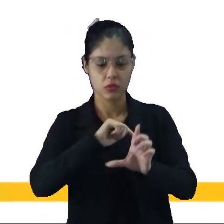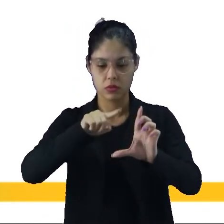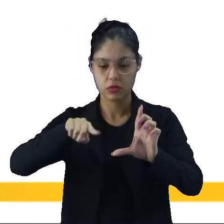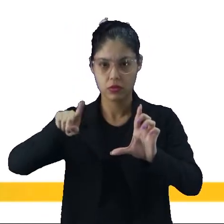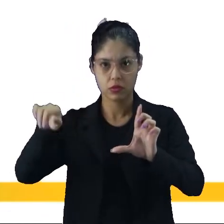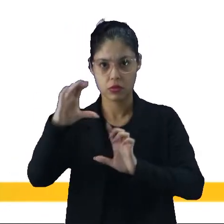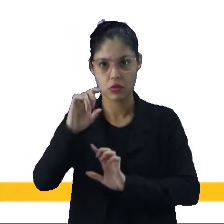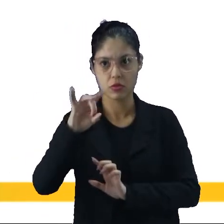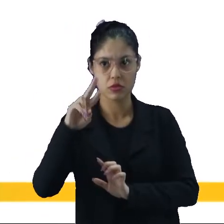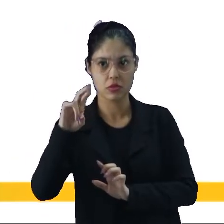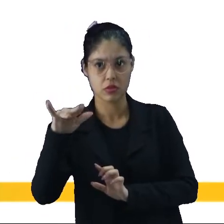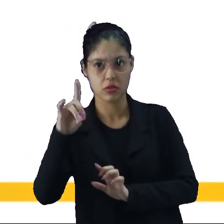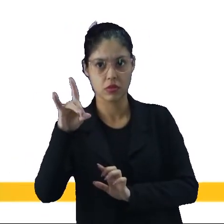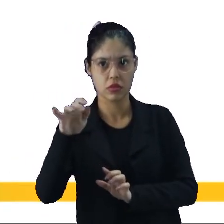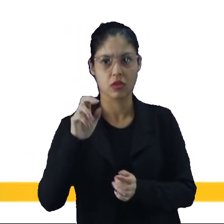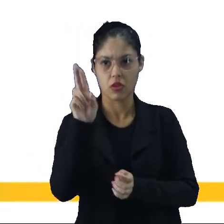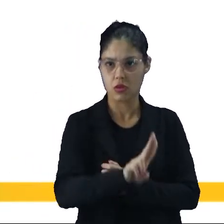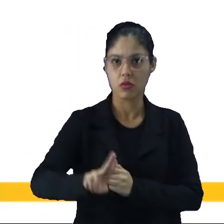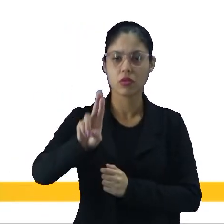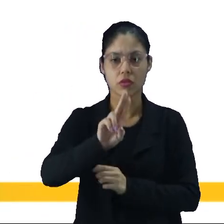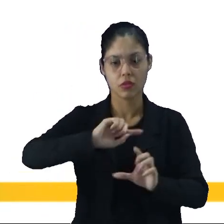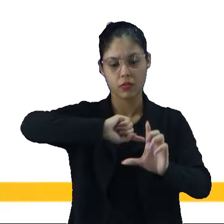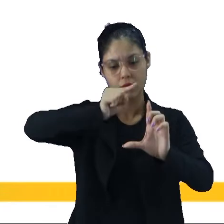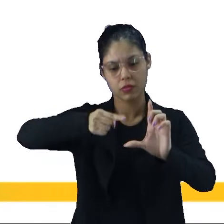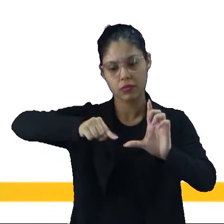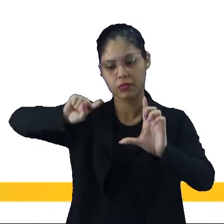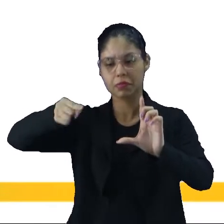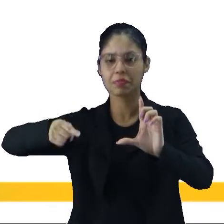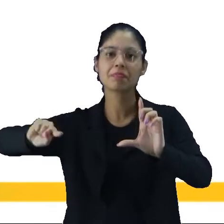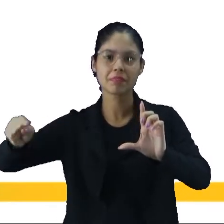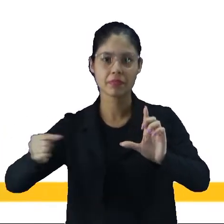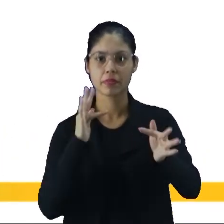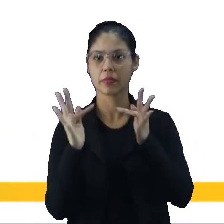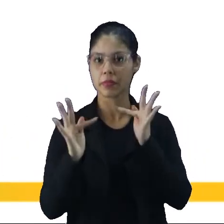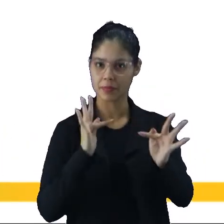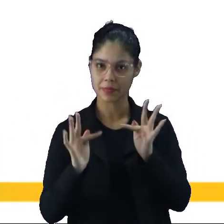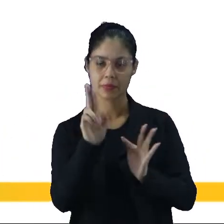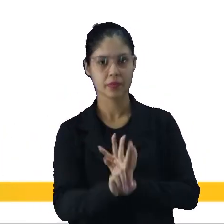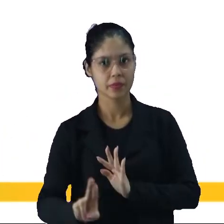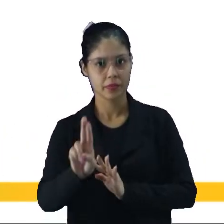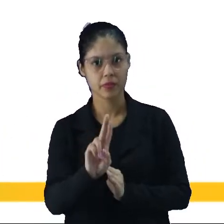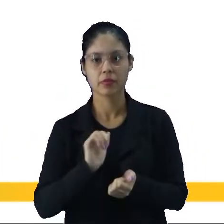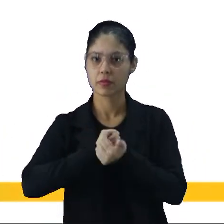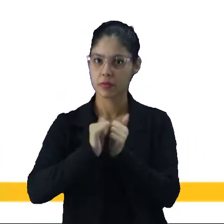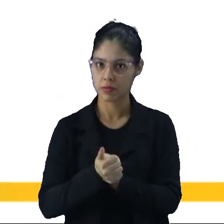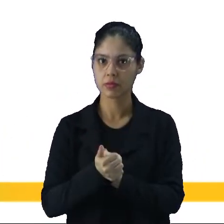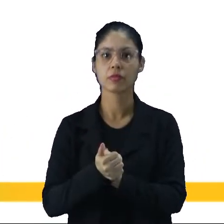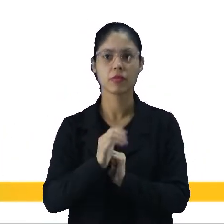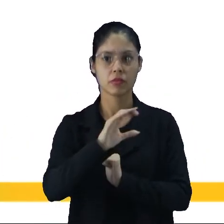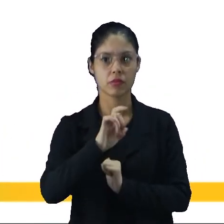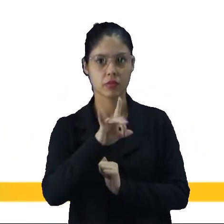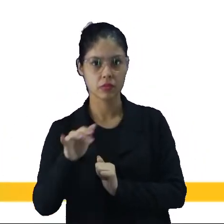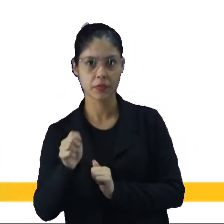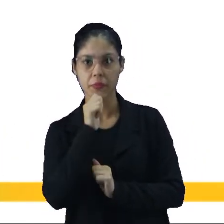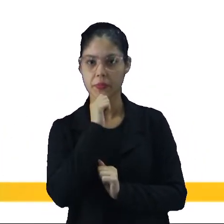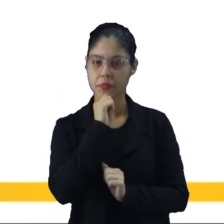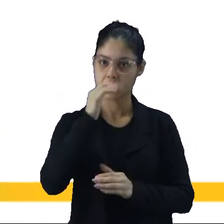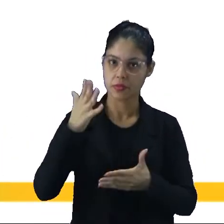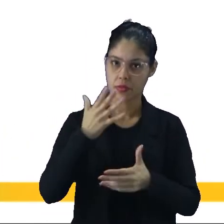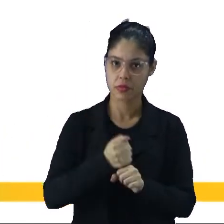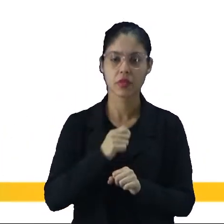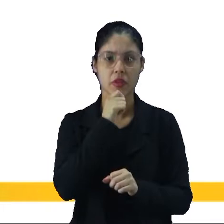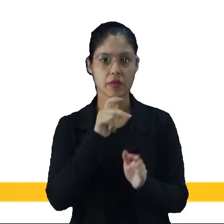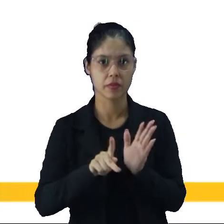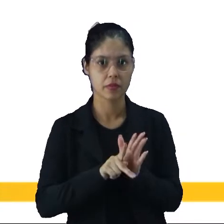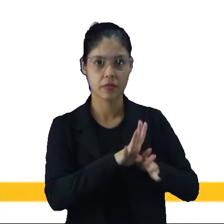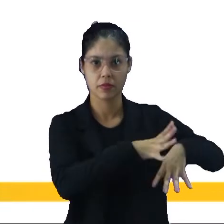gráfico é cossenoide. Isso aqui é muito usado em ondas, tá? Na física, e a gente tem uma adaptação do cosseno com essa aplicabilidade